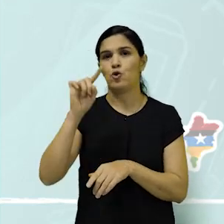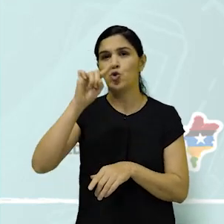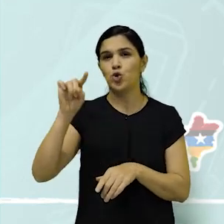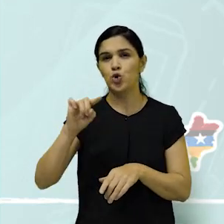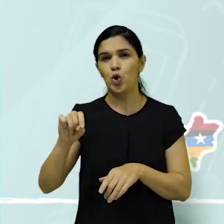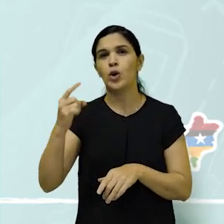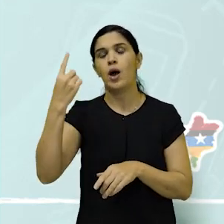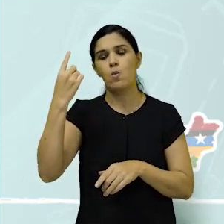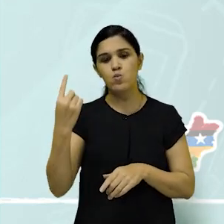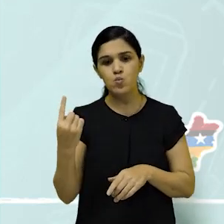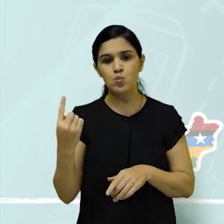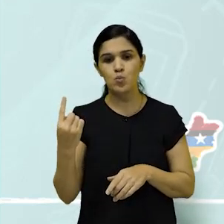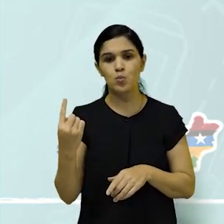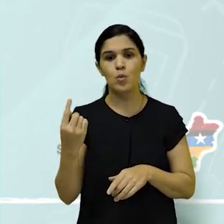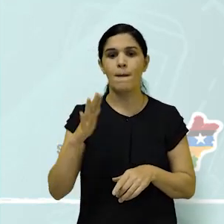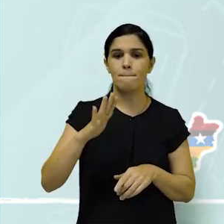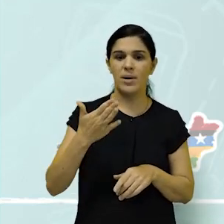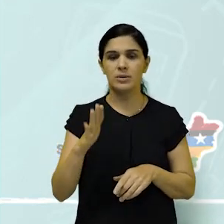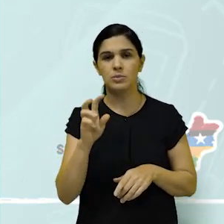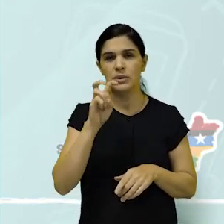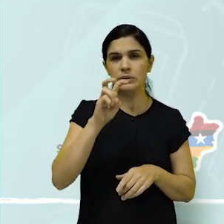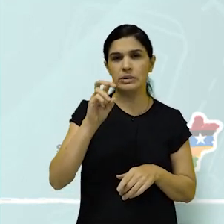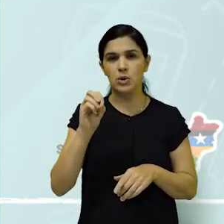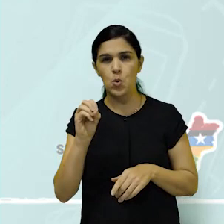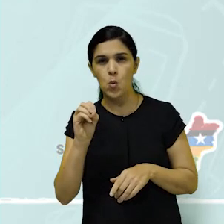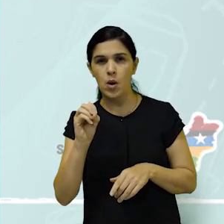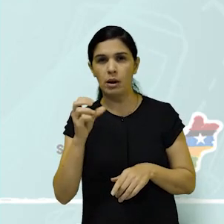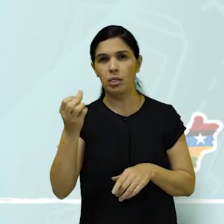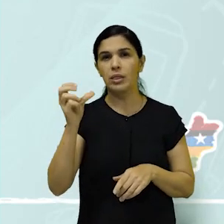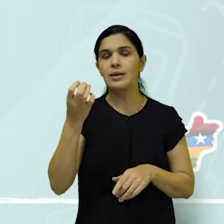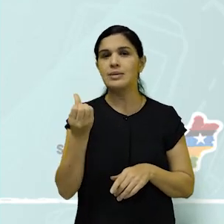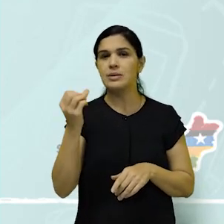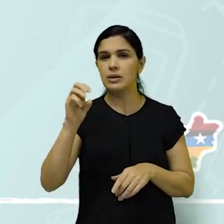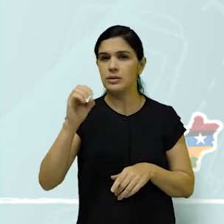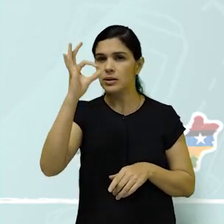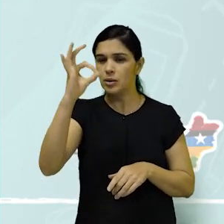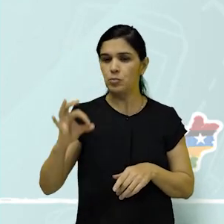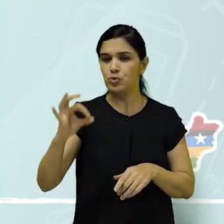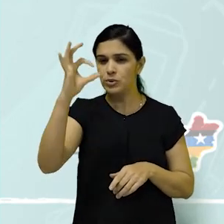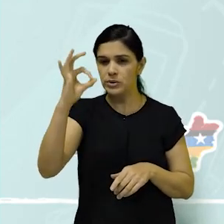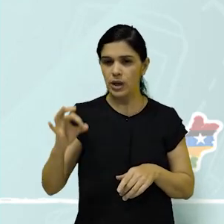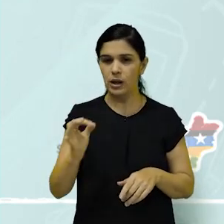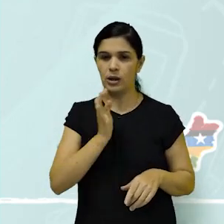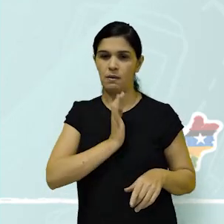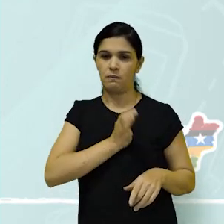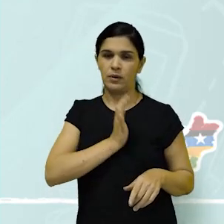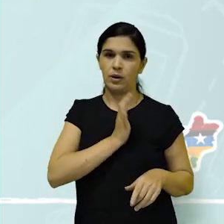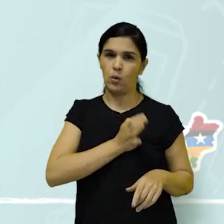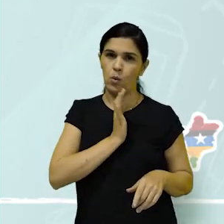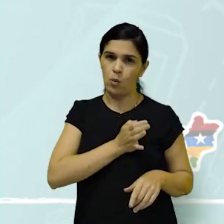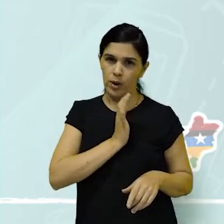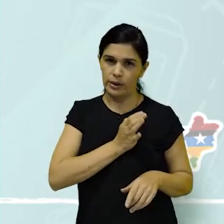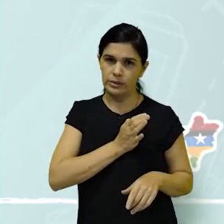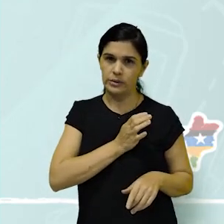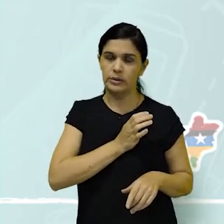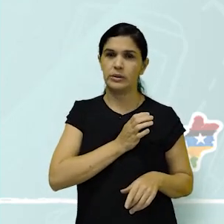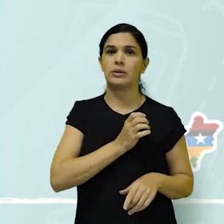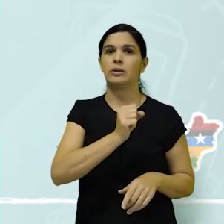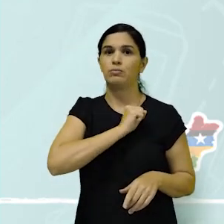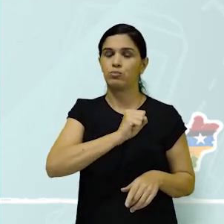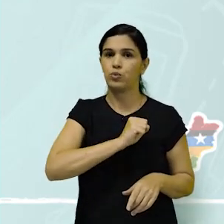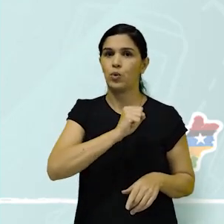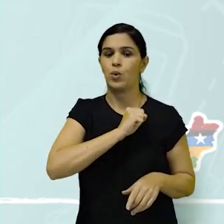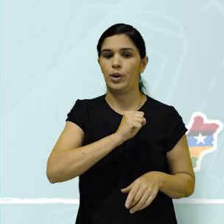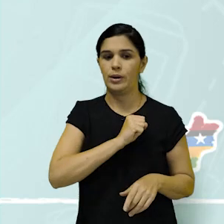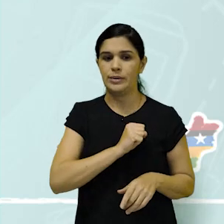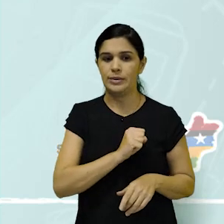a 60% da frequência cardíaca máxima. Melhora a sua, o que acontece com ela?